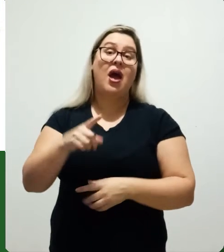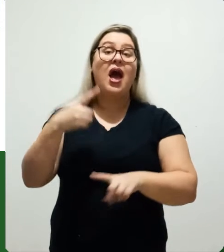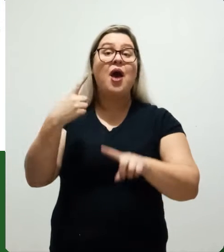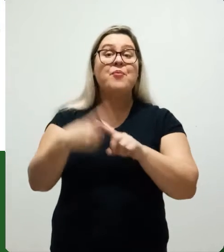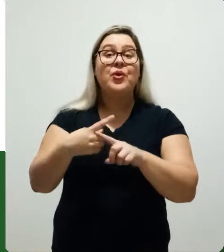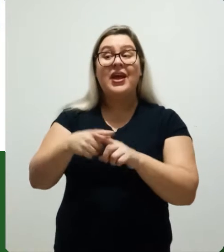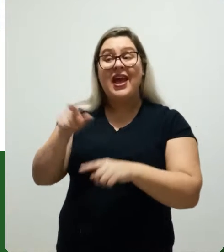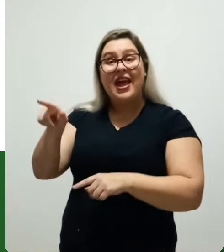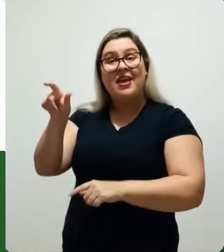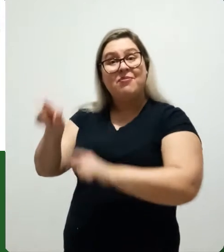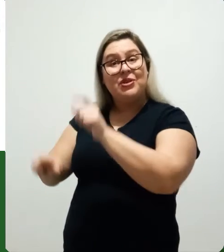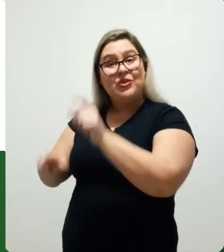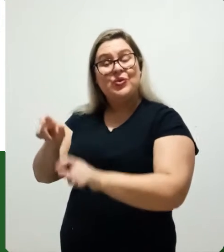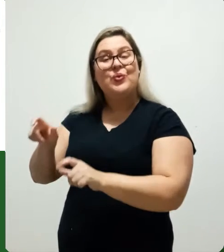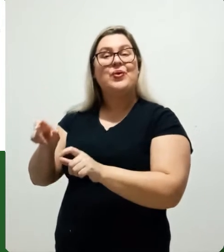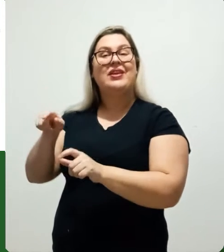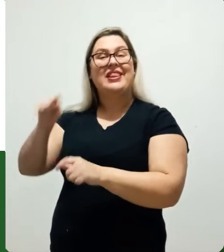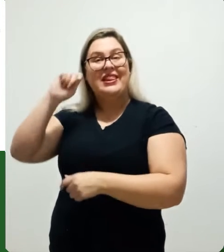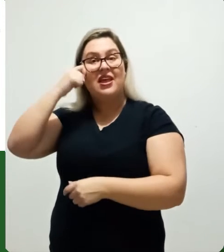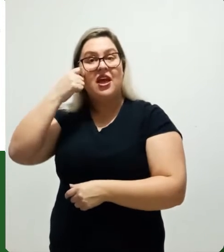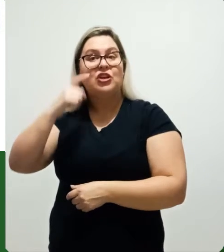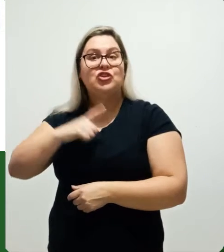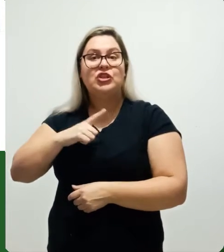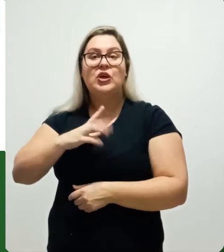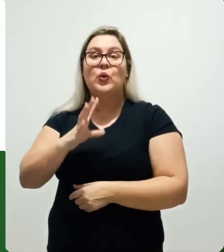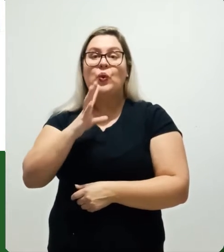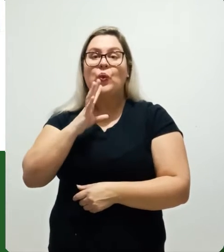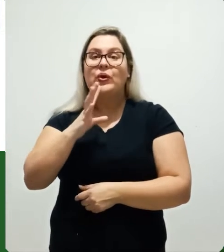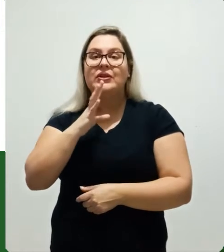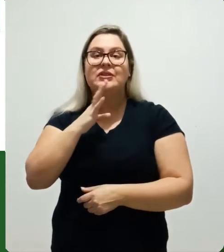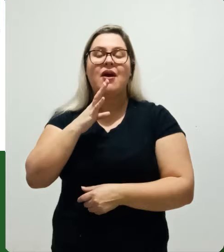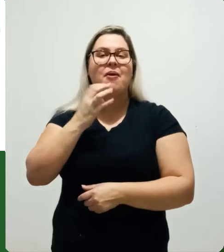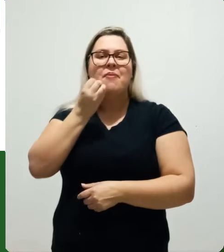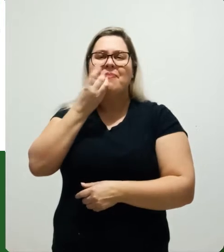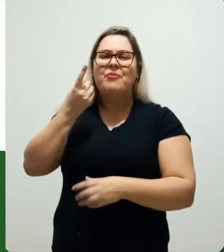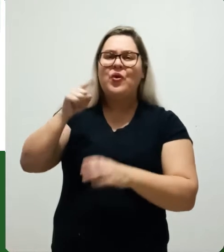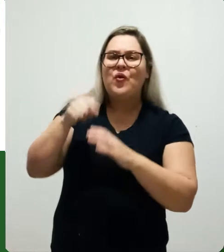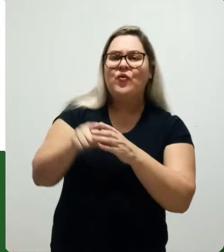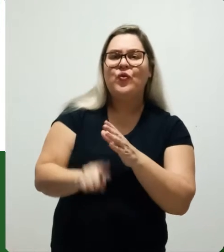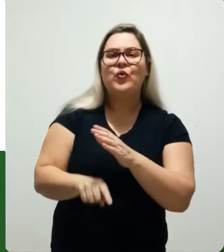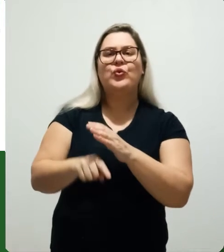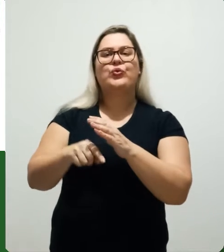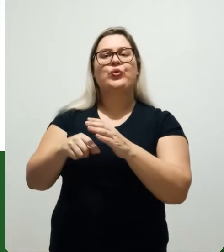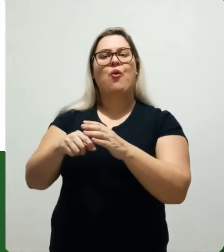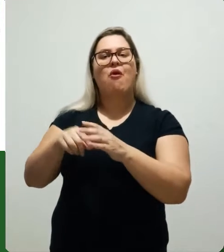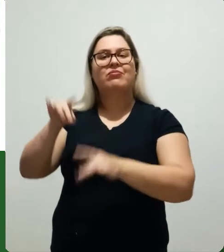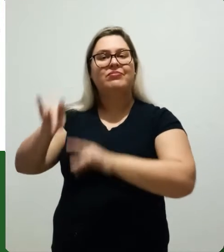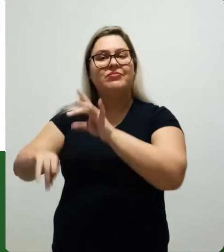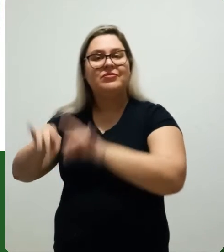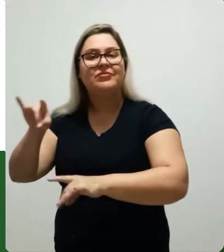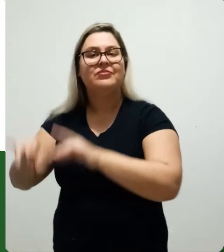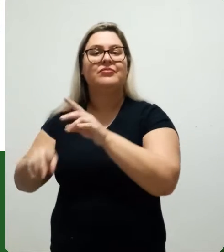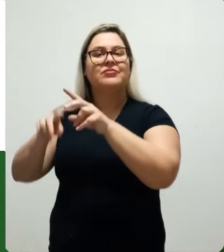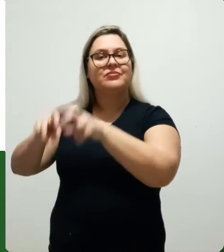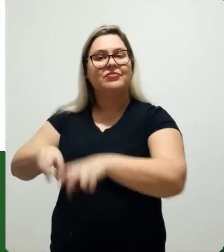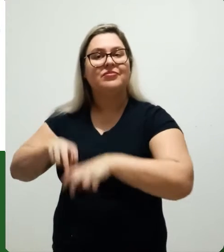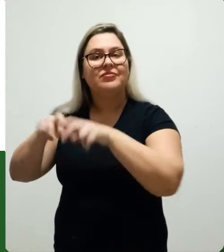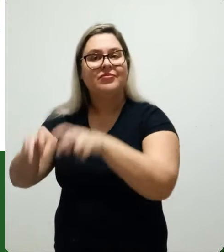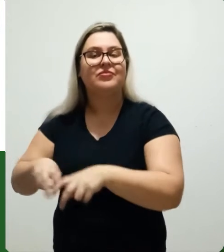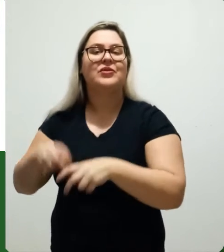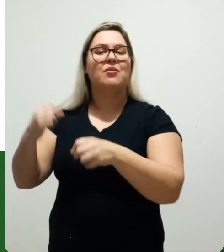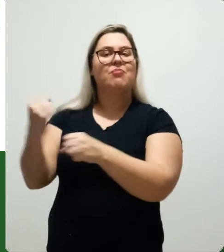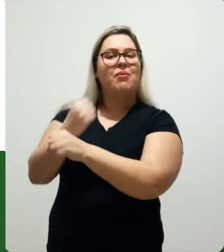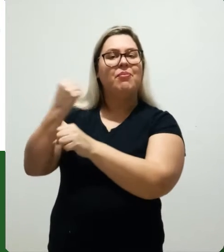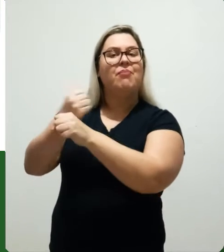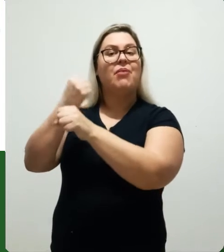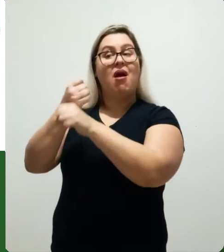de mineração. Se vocês olharem, por exemplo, a parte dos impérios aqui, esses impérios eles se dão na